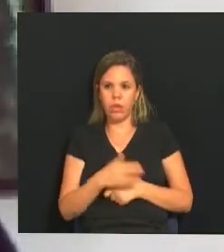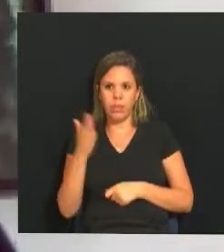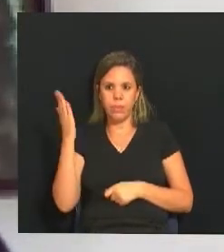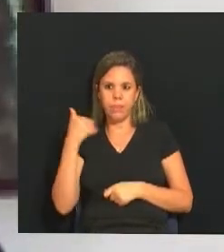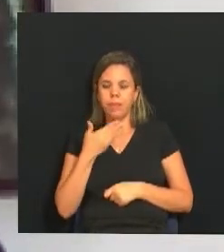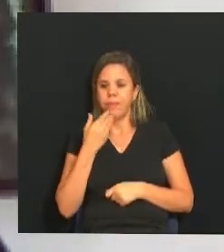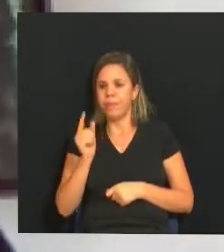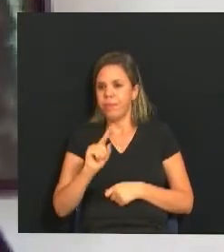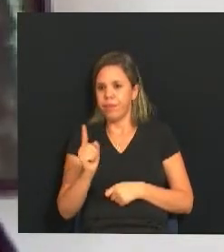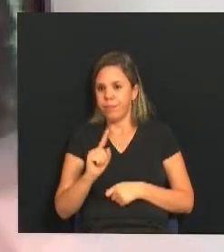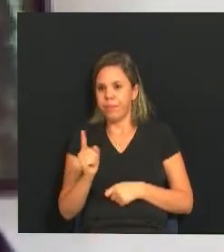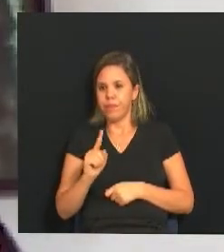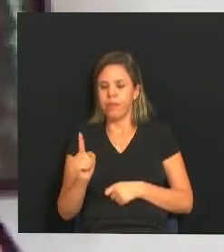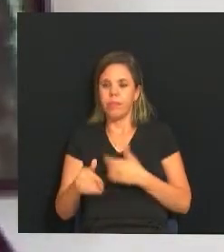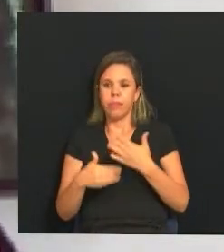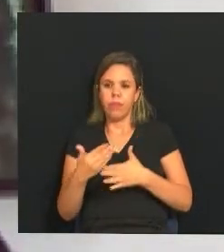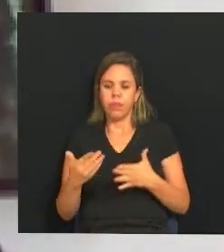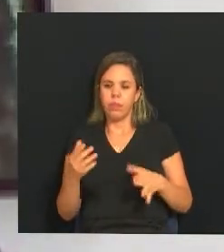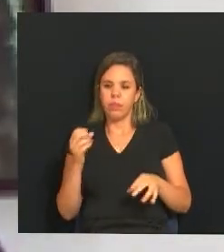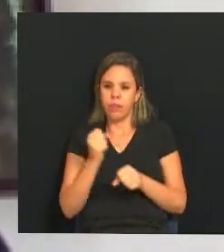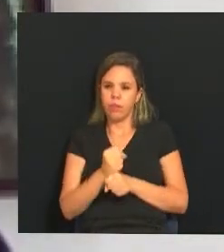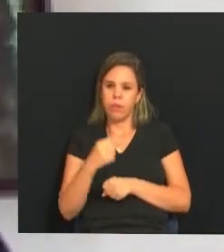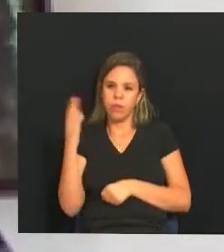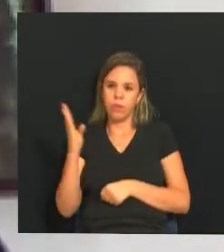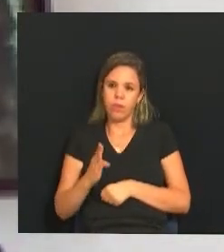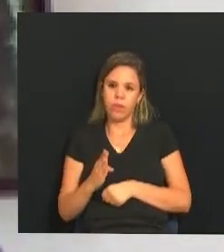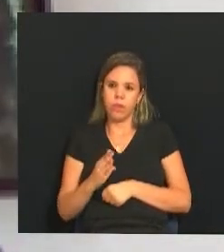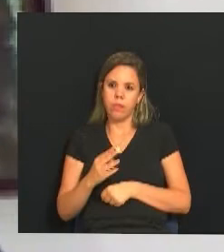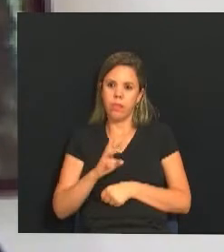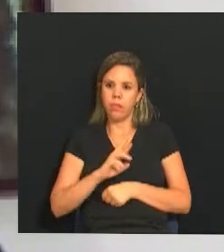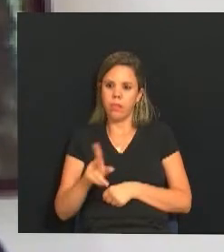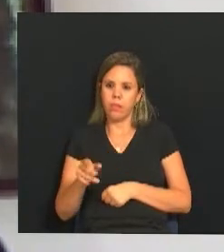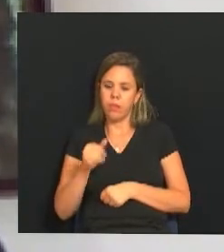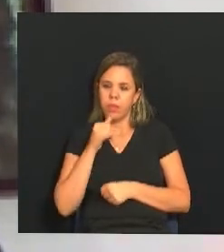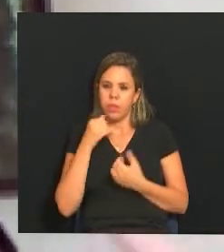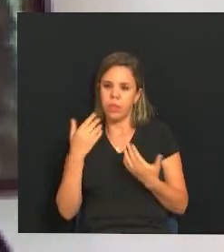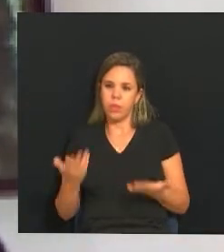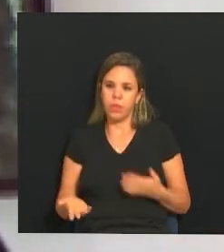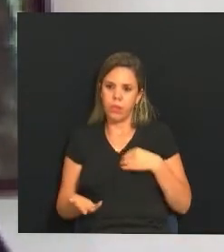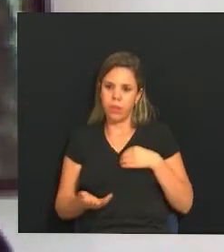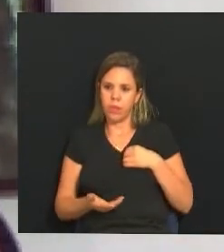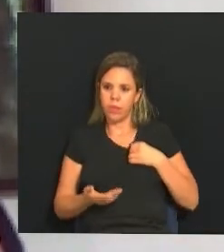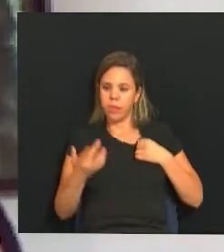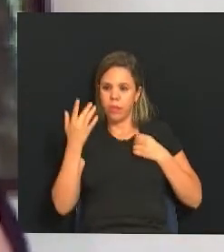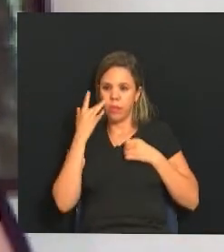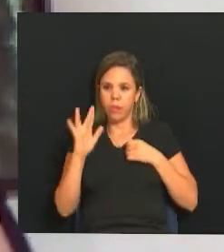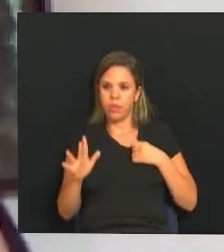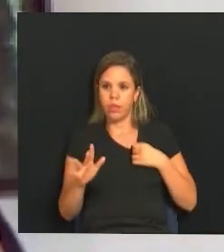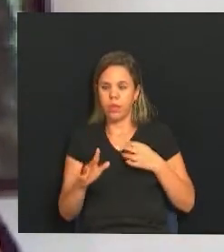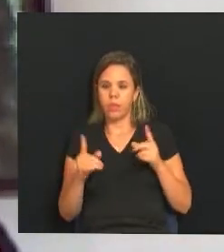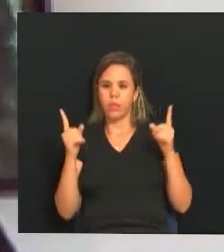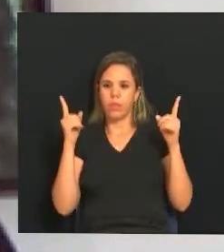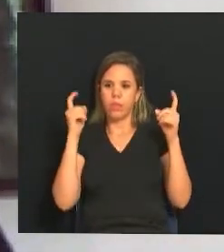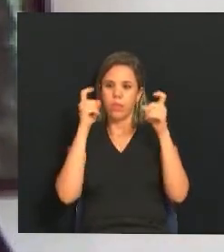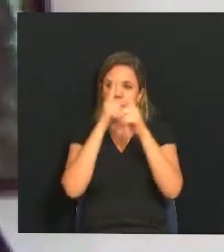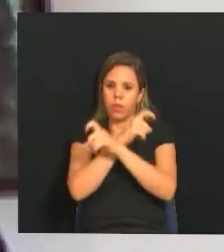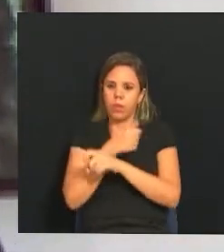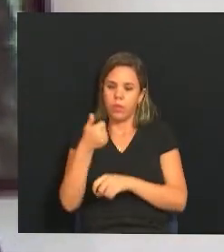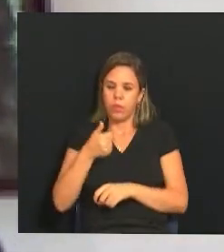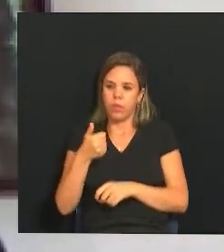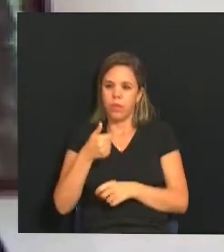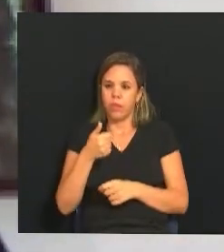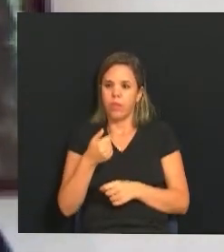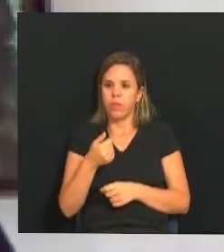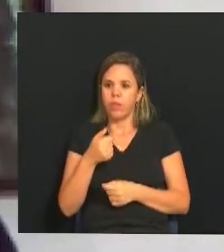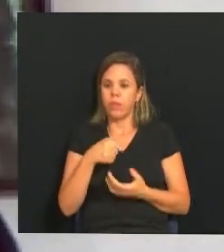que não é fácil. E daí a equação no Brasil, ela realmente é uma equação, eu não sei se, assim, acaba sendo difícil, né? Primeiro, pelo